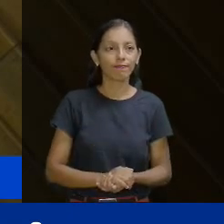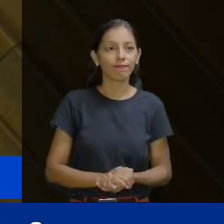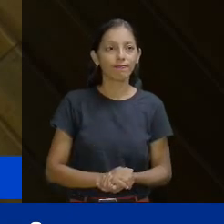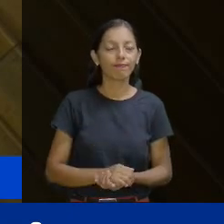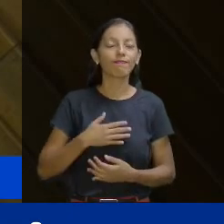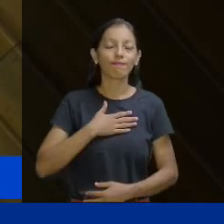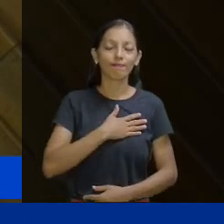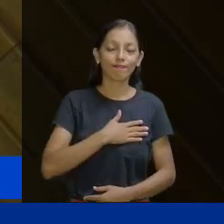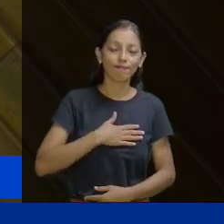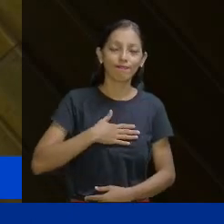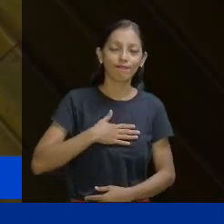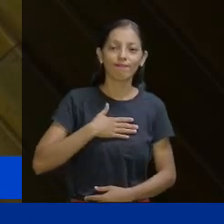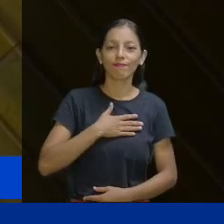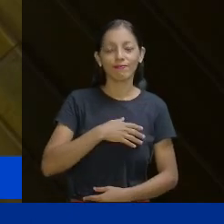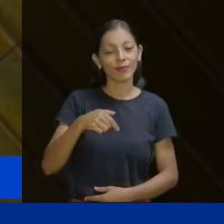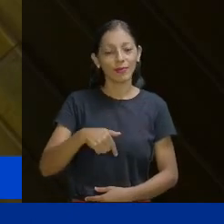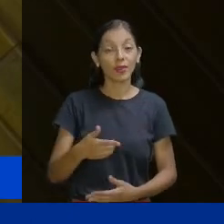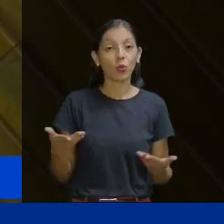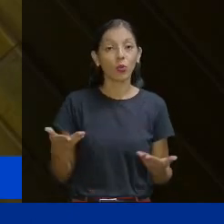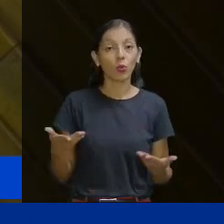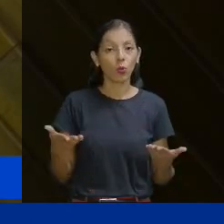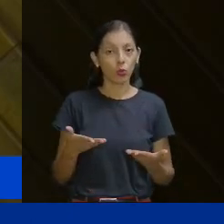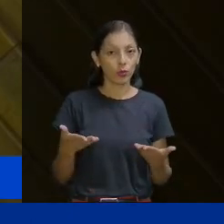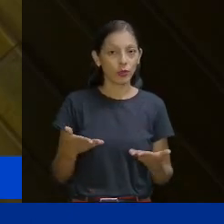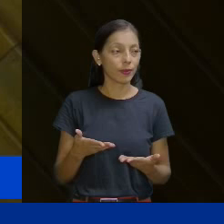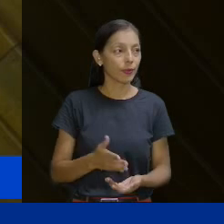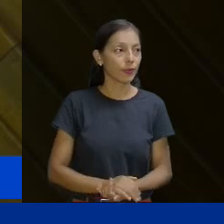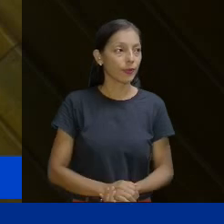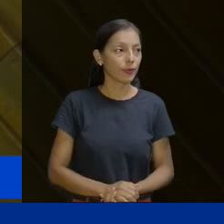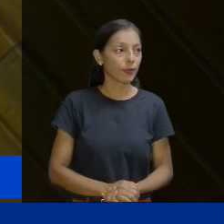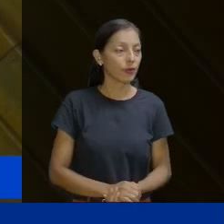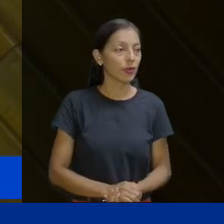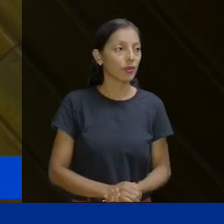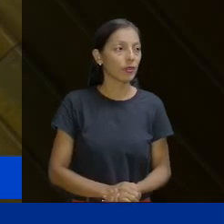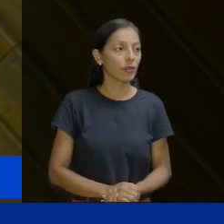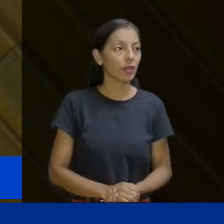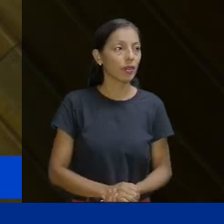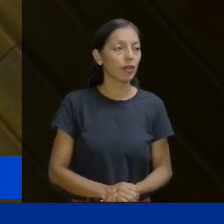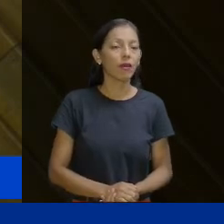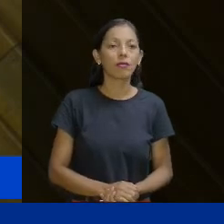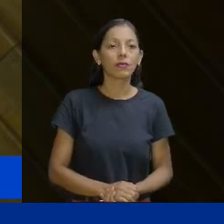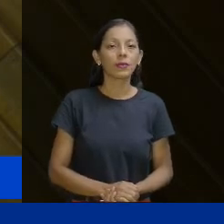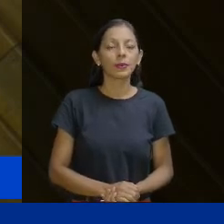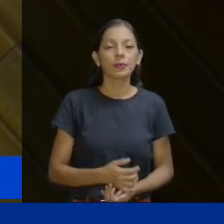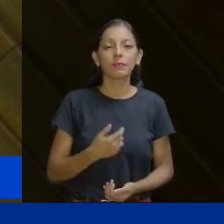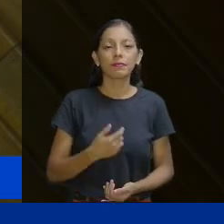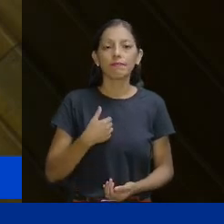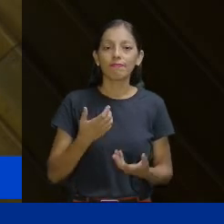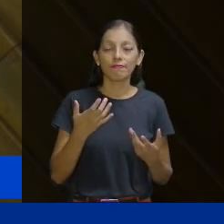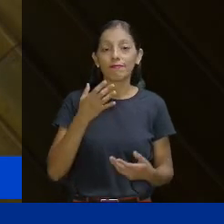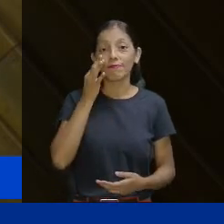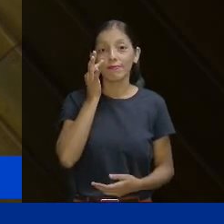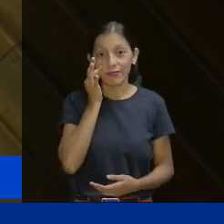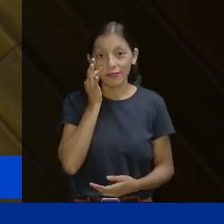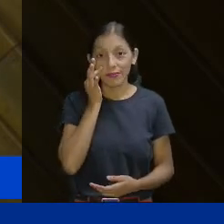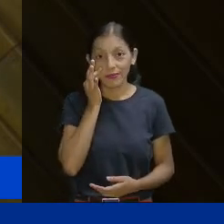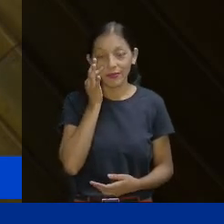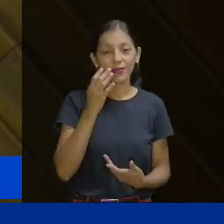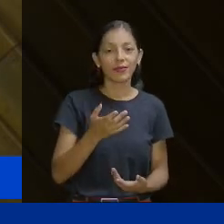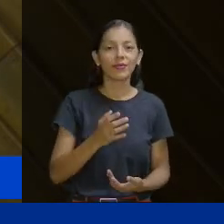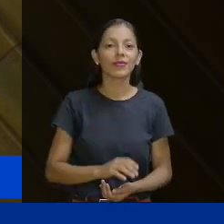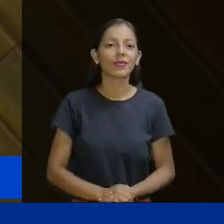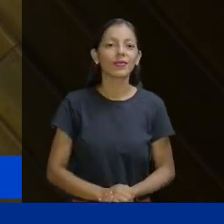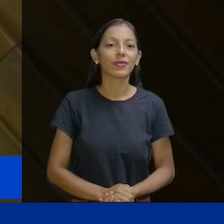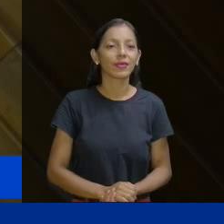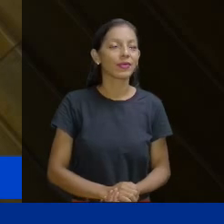de estar aqui. Eu fiz questão de vir presencialmente e eu não posso deixar